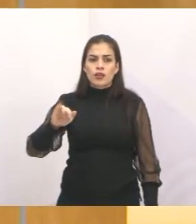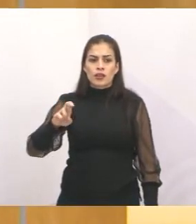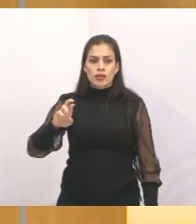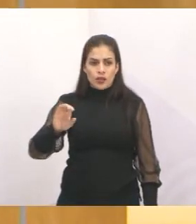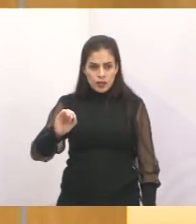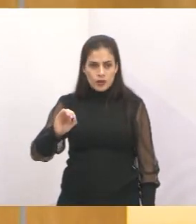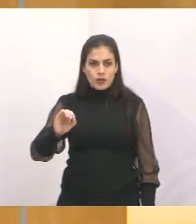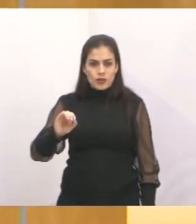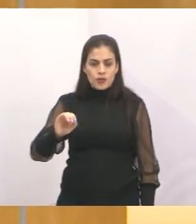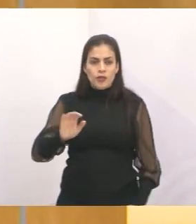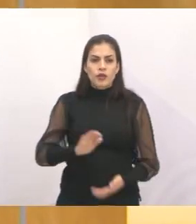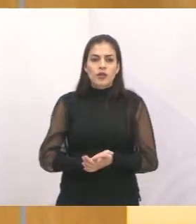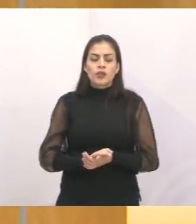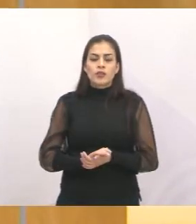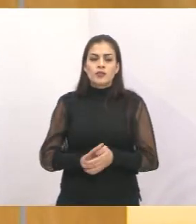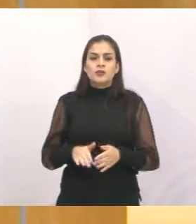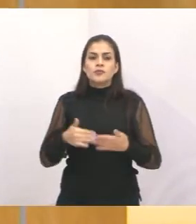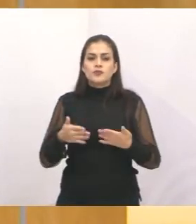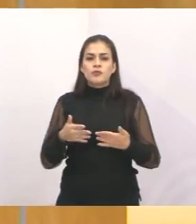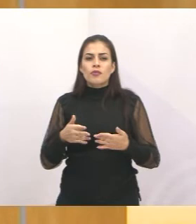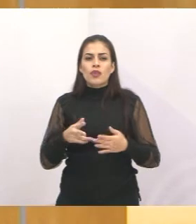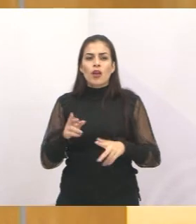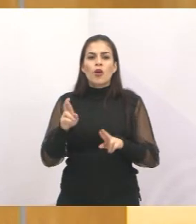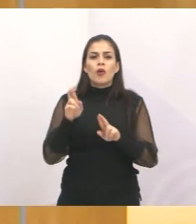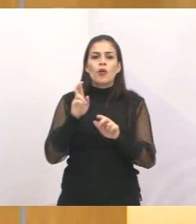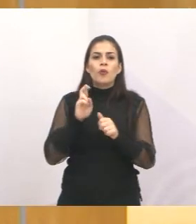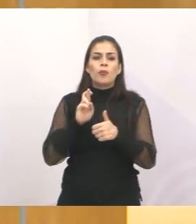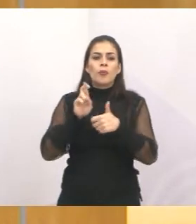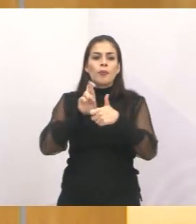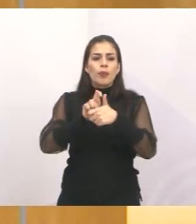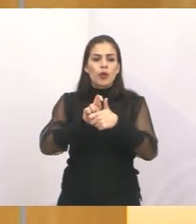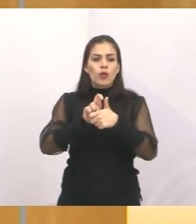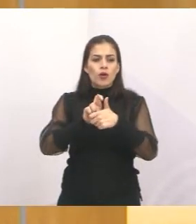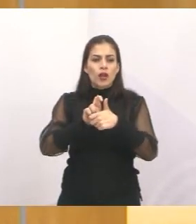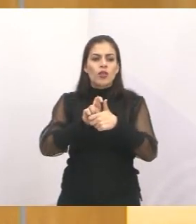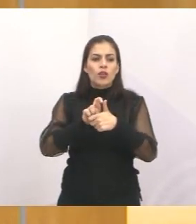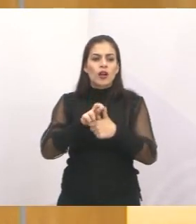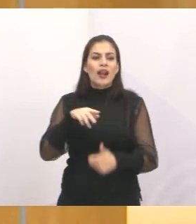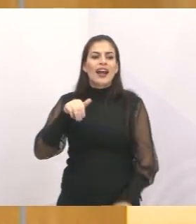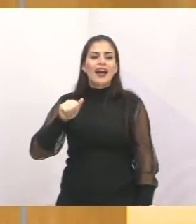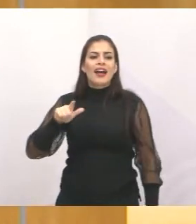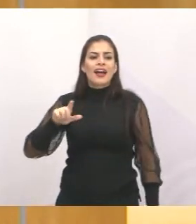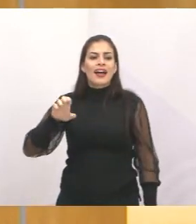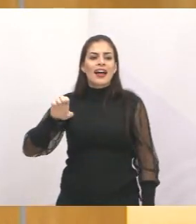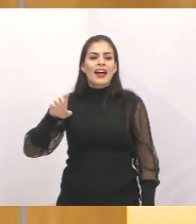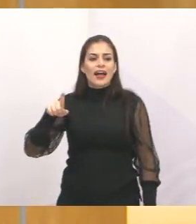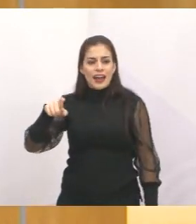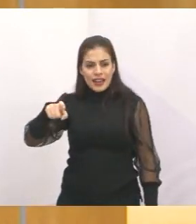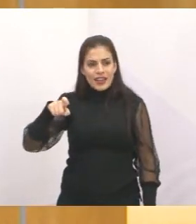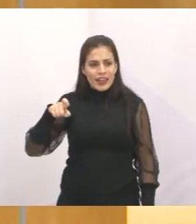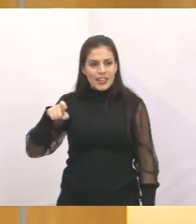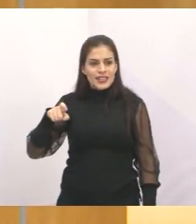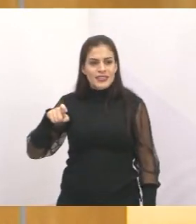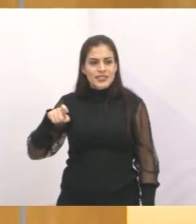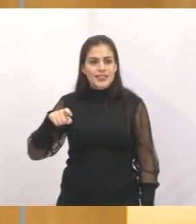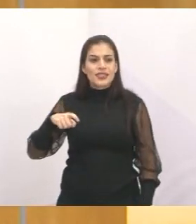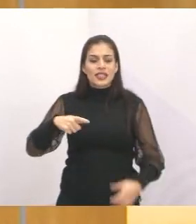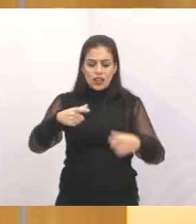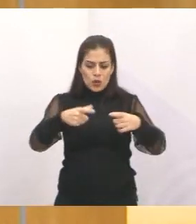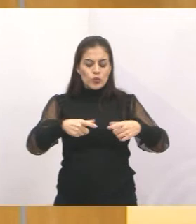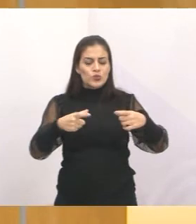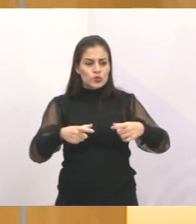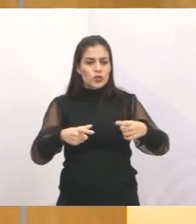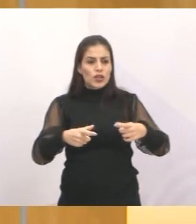que foi assessor do vereador Roninha, da doutora Juliana, que desde segunda-feira estão pedindo para